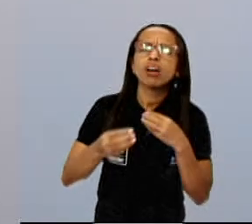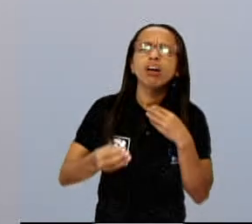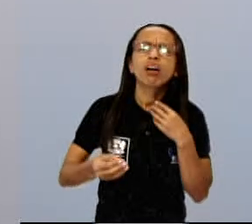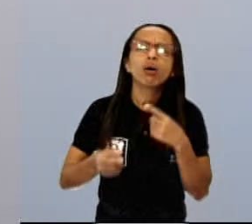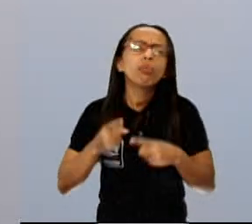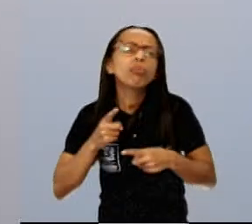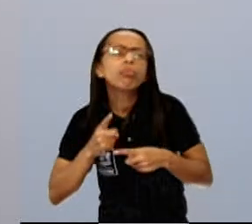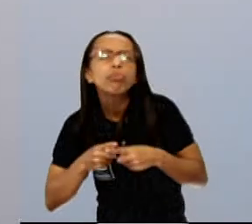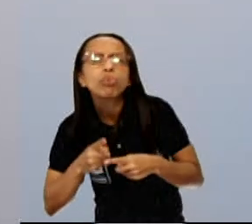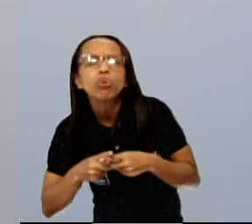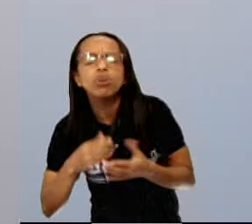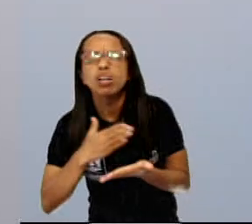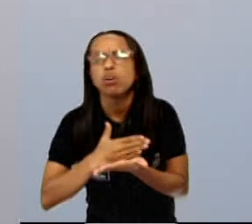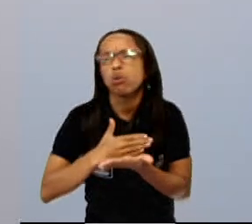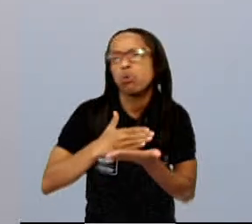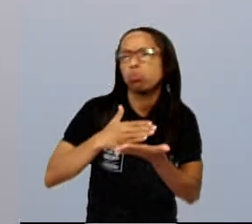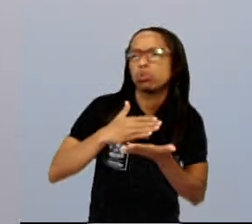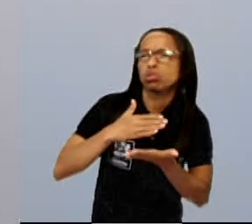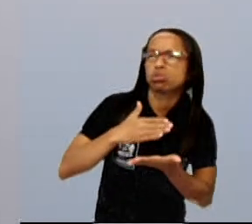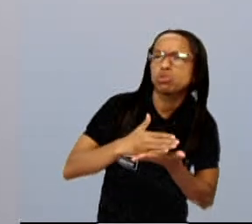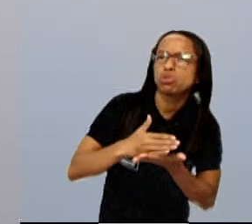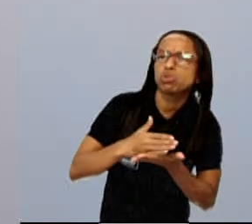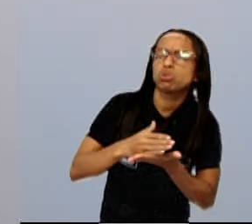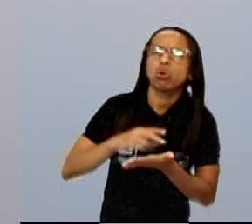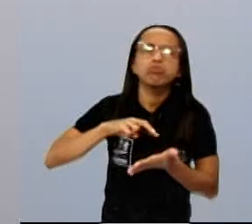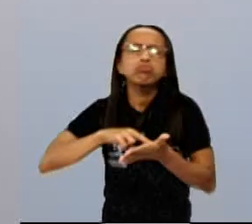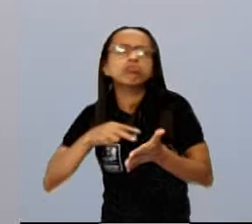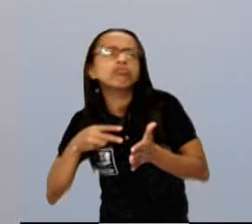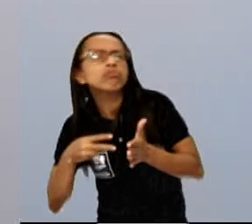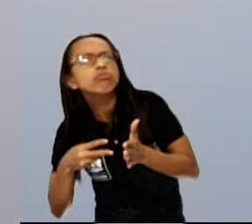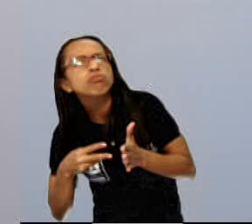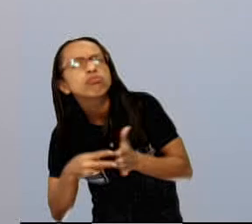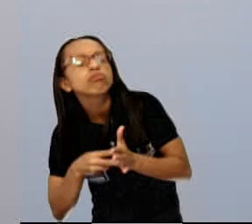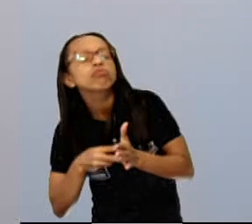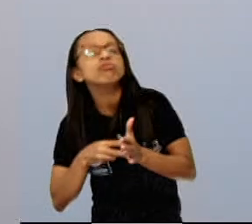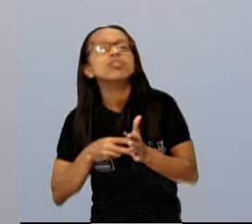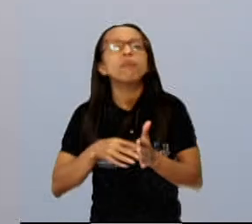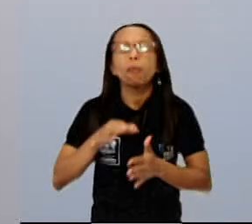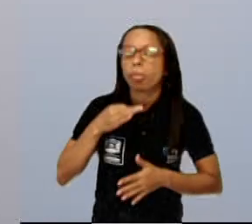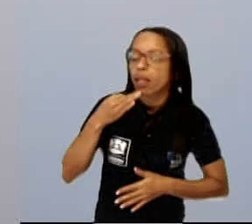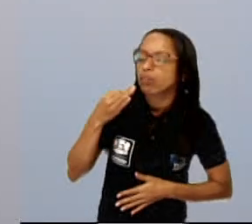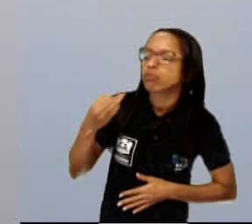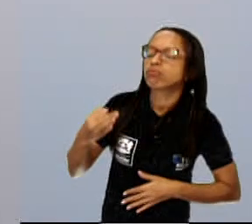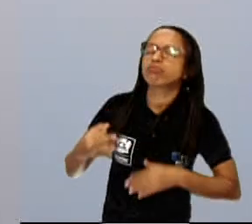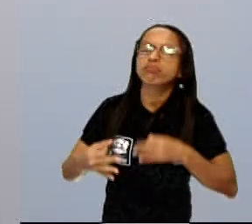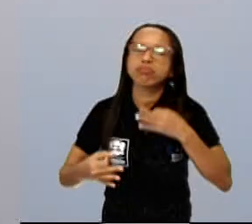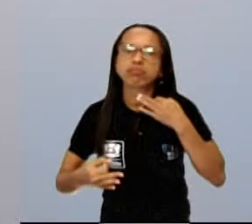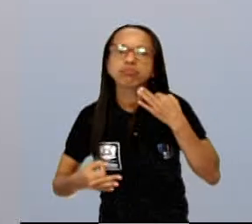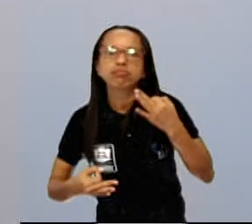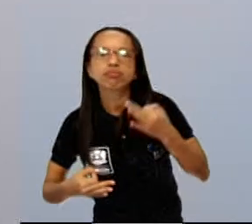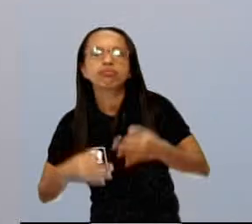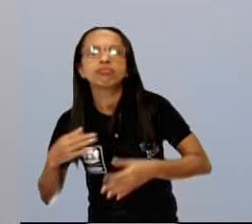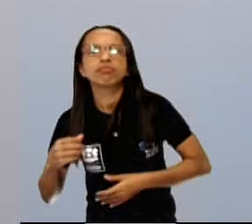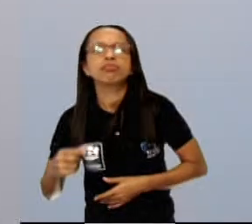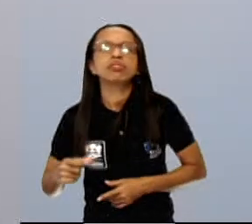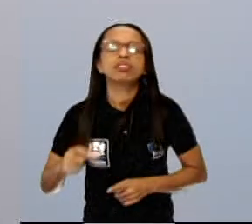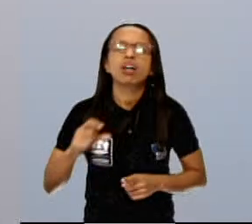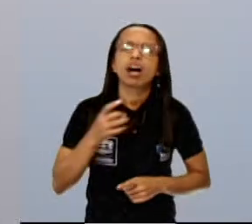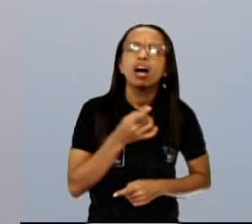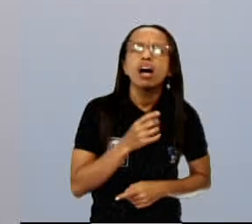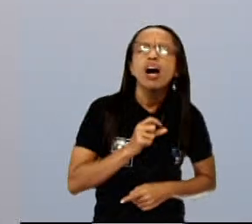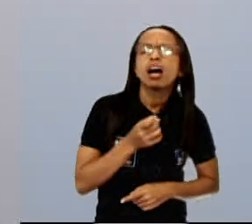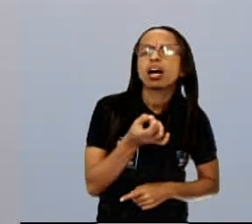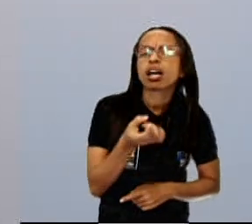queria dizer quando ele disse tal coisa, sugestões, porque cada palavra presente no texto literário tem a